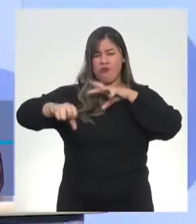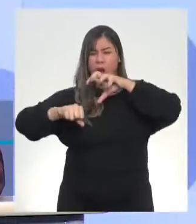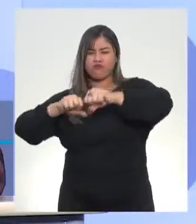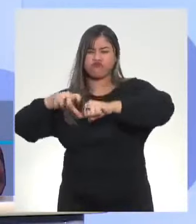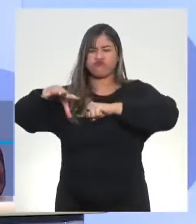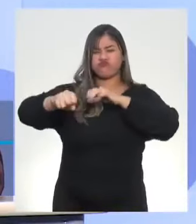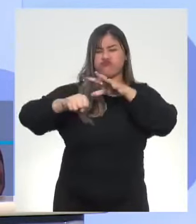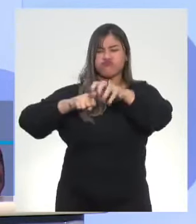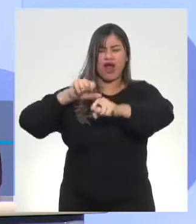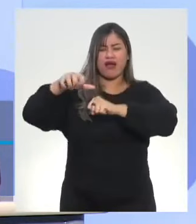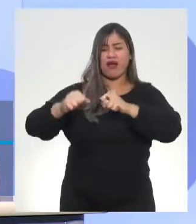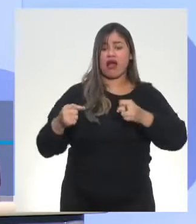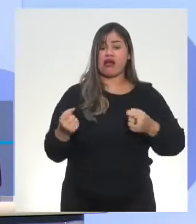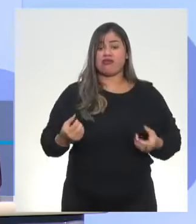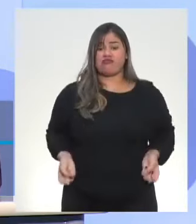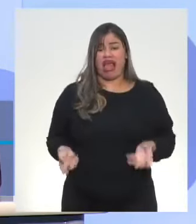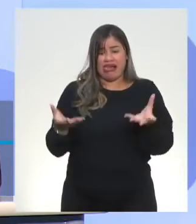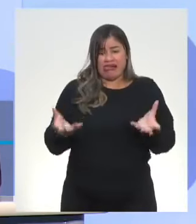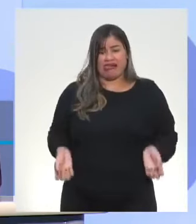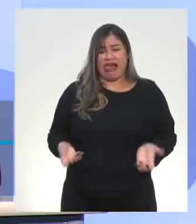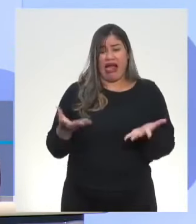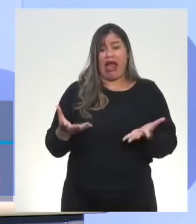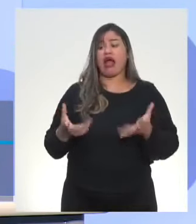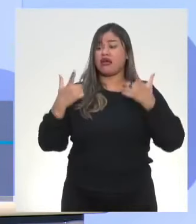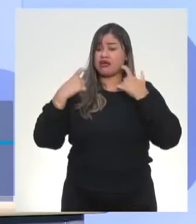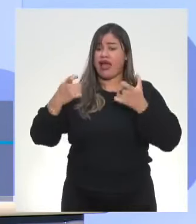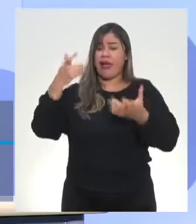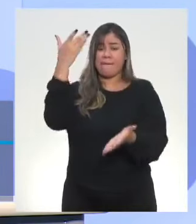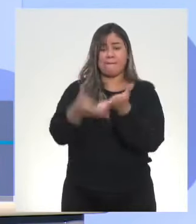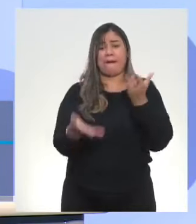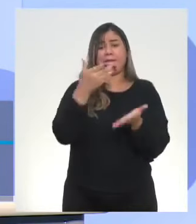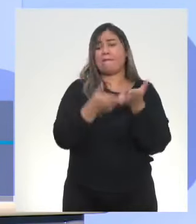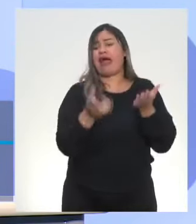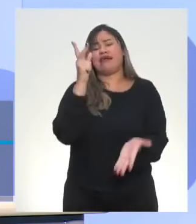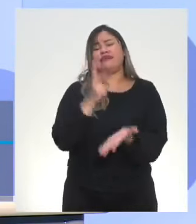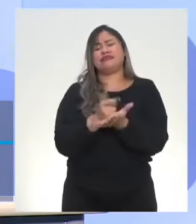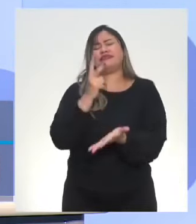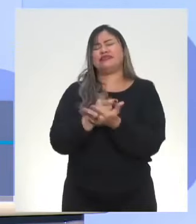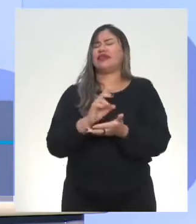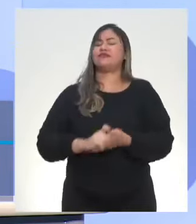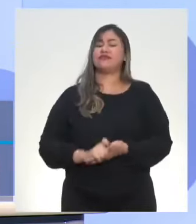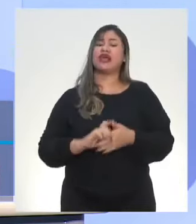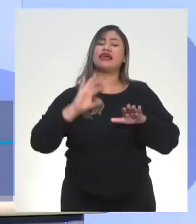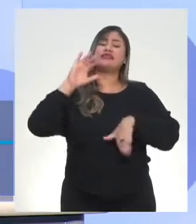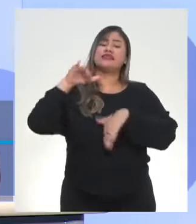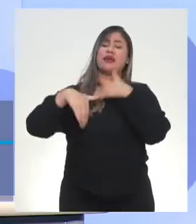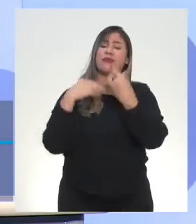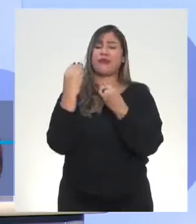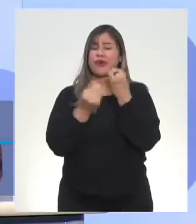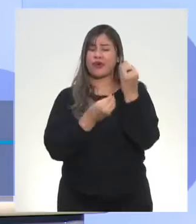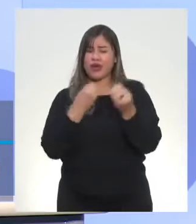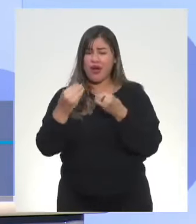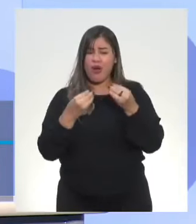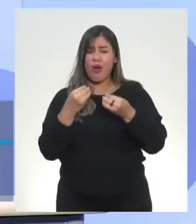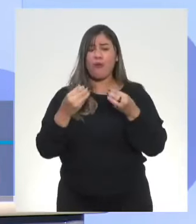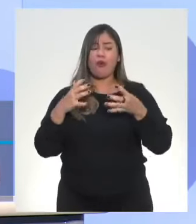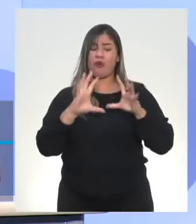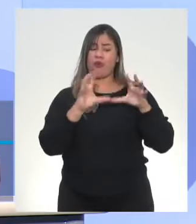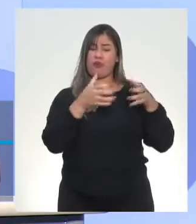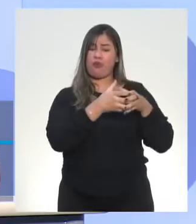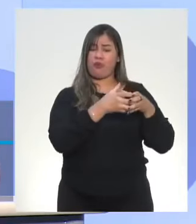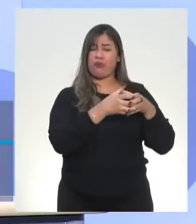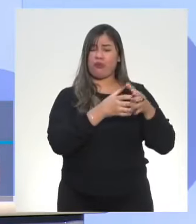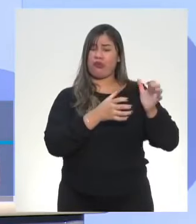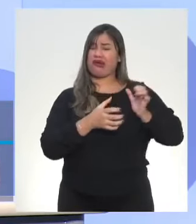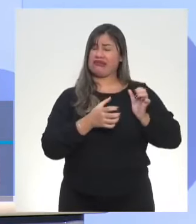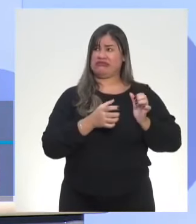despendia recursos e acabava sempre perdendo a guerra. Então, isso também acabou engrossando esse caldo de impaciência por parte